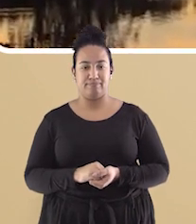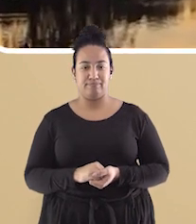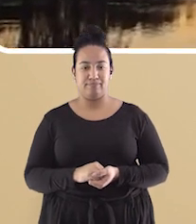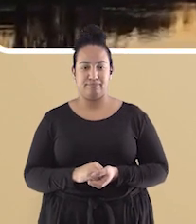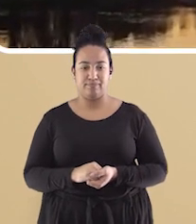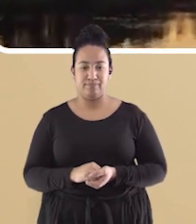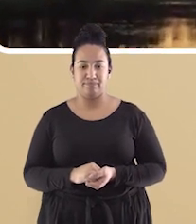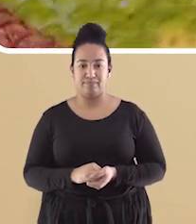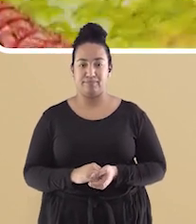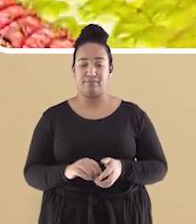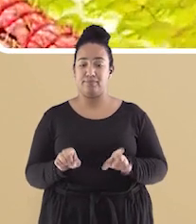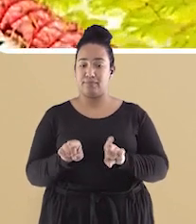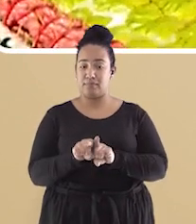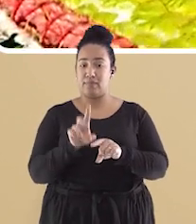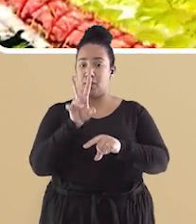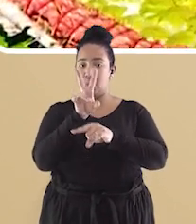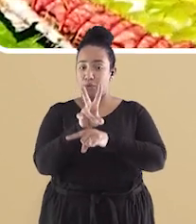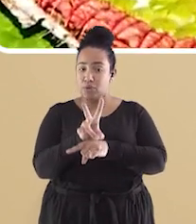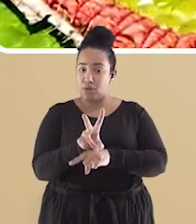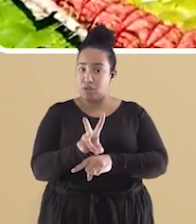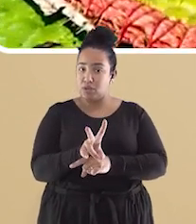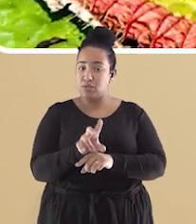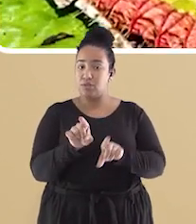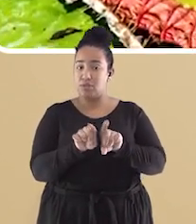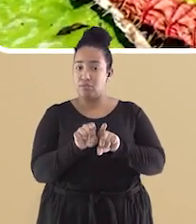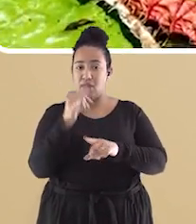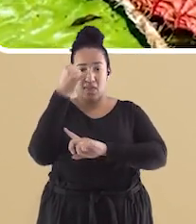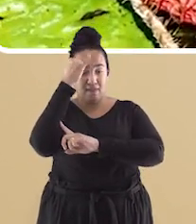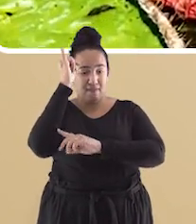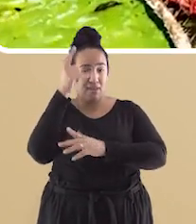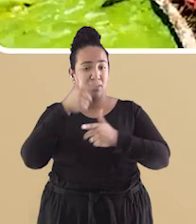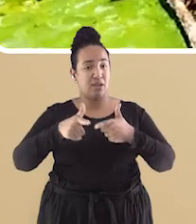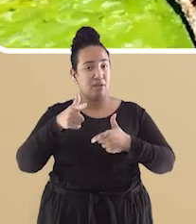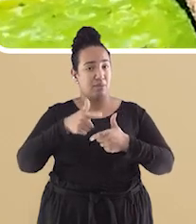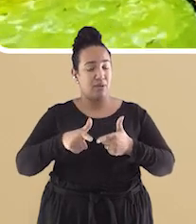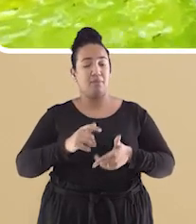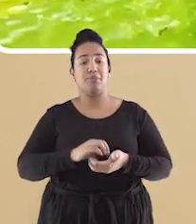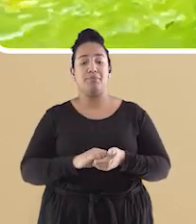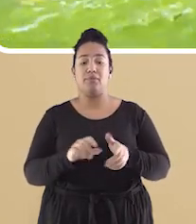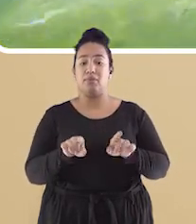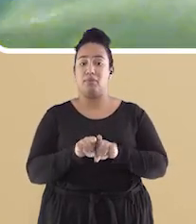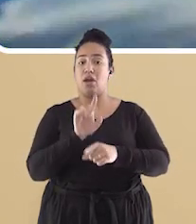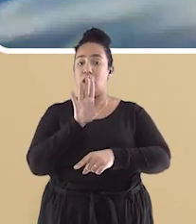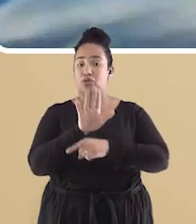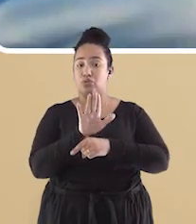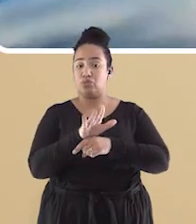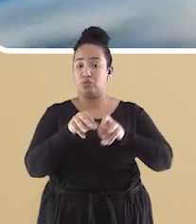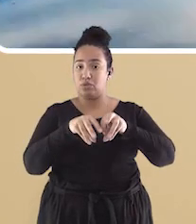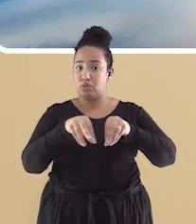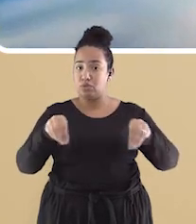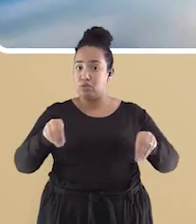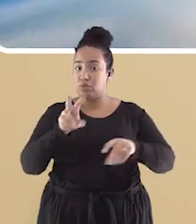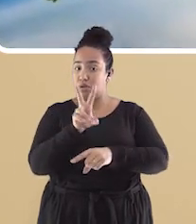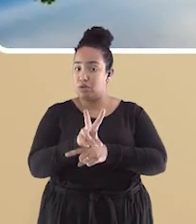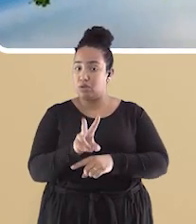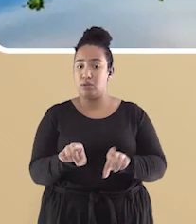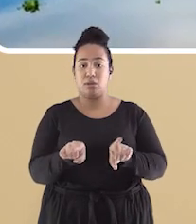proteção de encostas e atenuação de desastres, fertilidade e proteção do solo, produção de